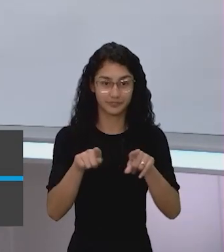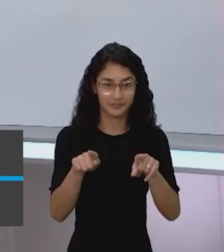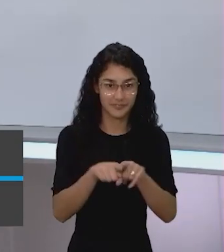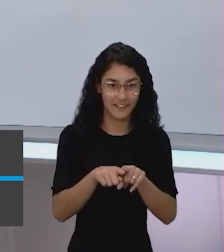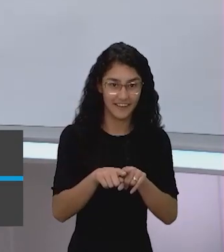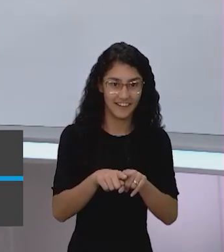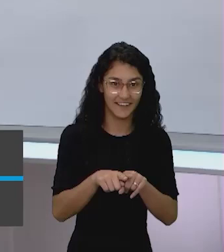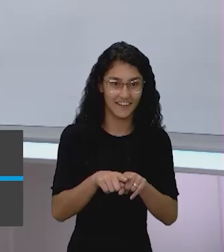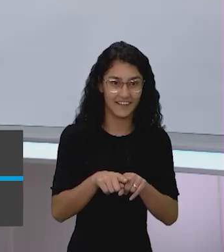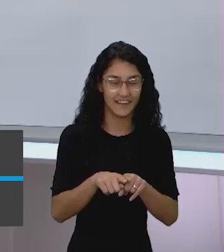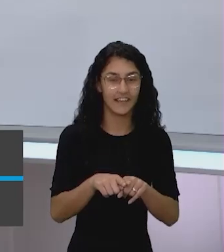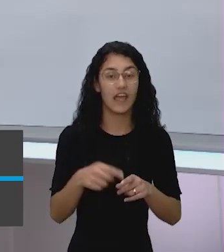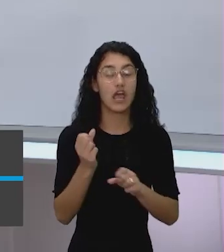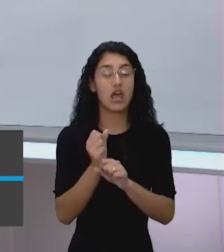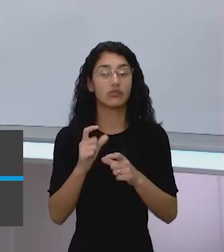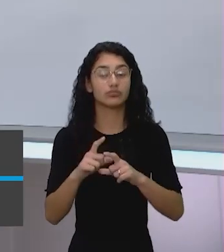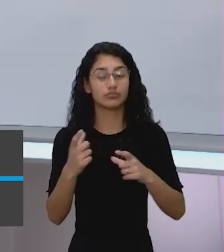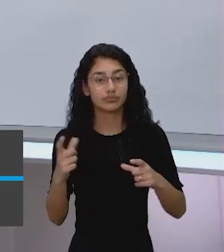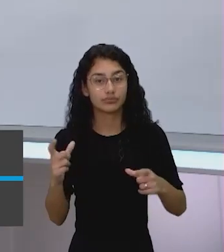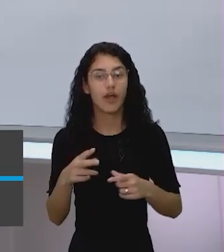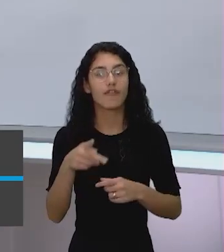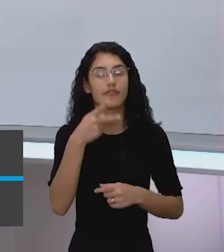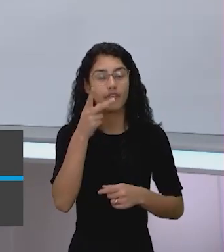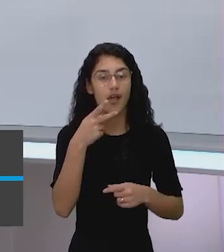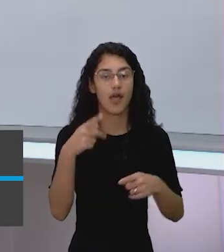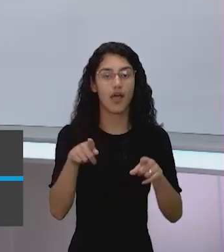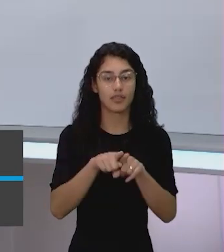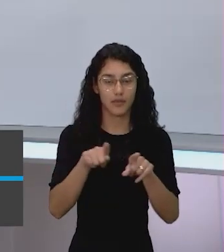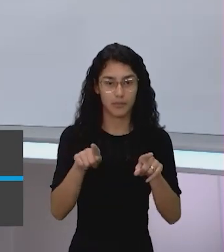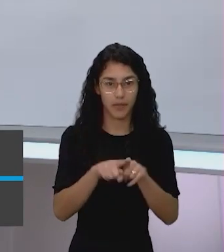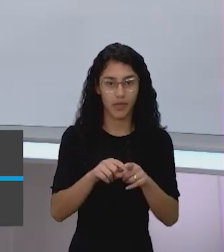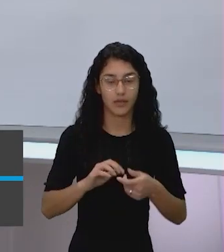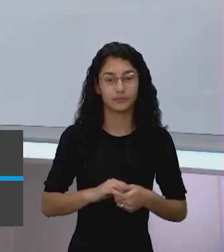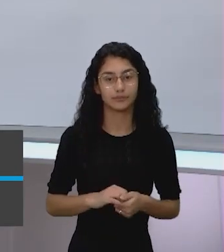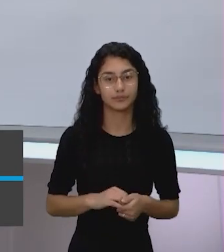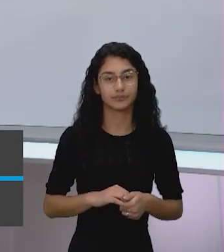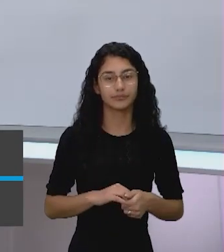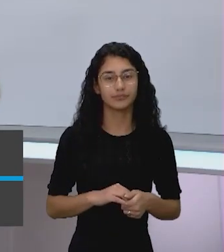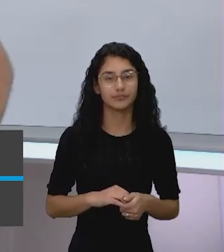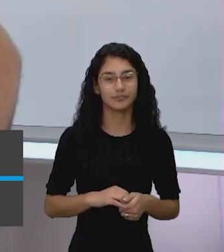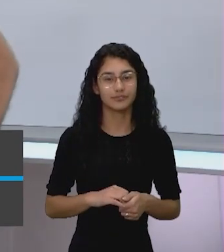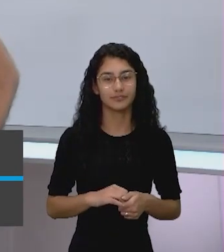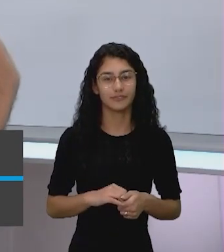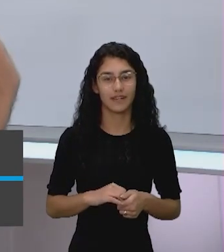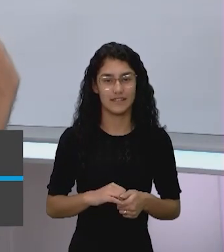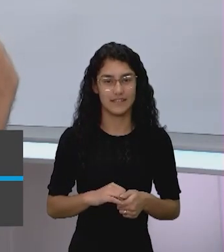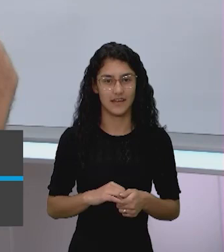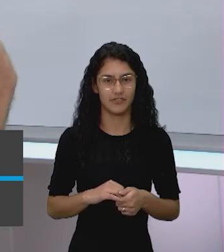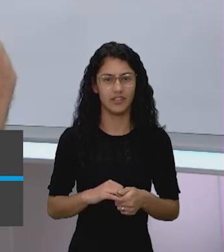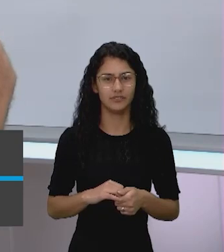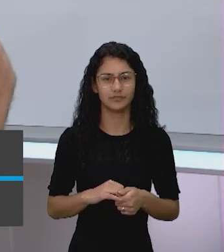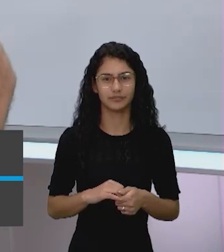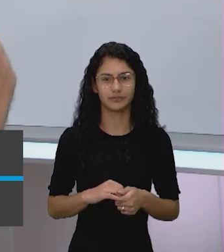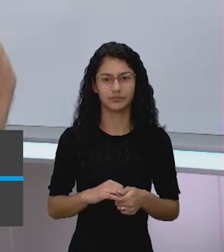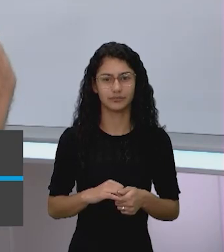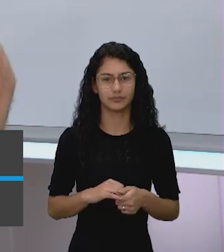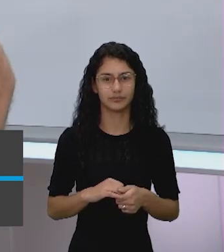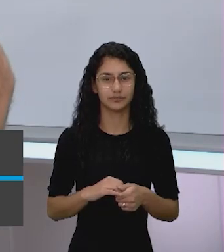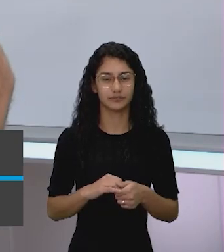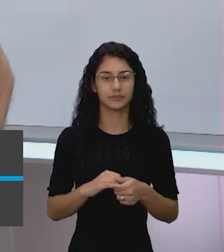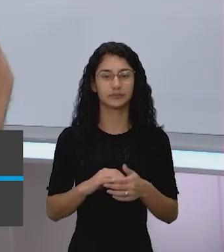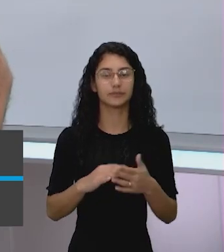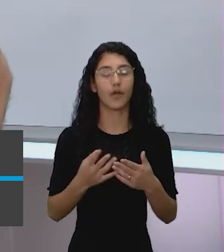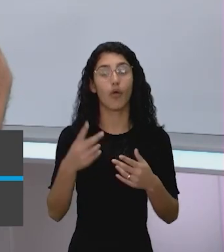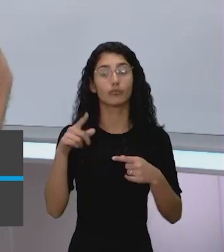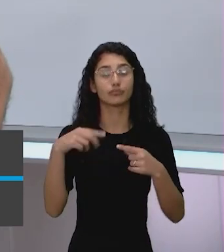E uma das grandes coisas que eu gostaria, que é uma interpretação minha, mas que eu gostaria de frisar, além de tudo, é o fato de que